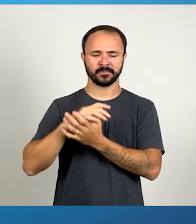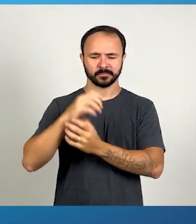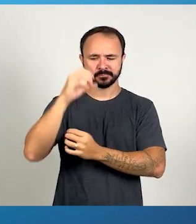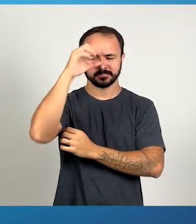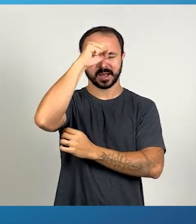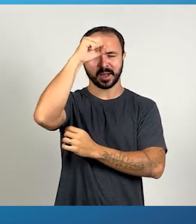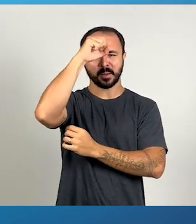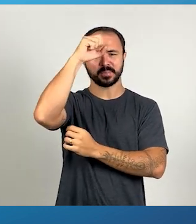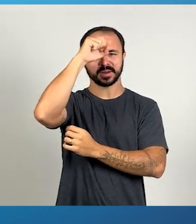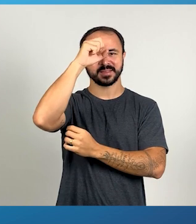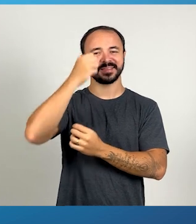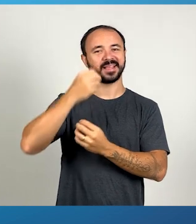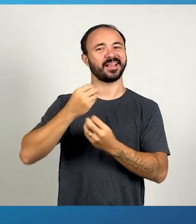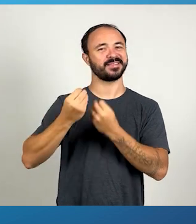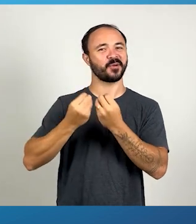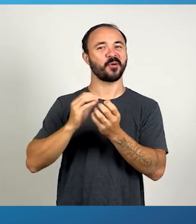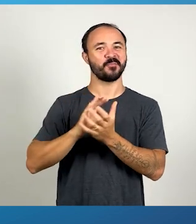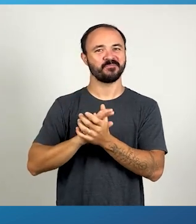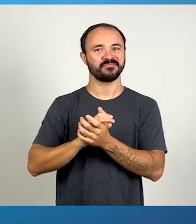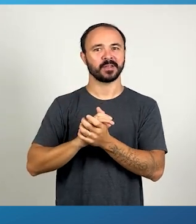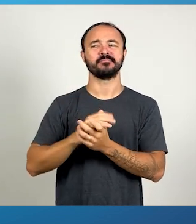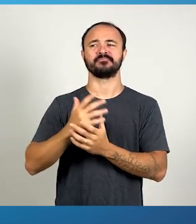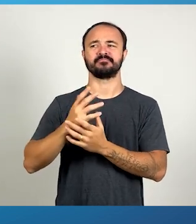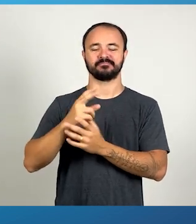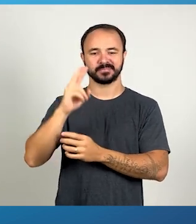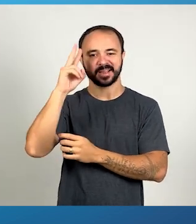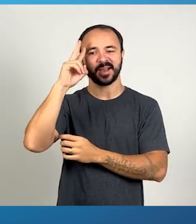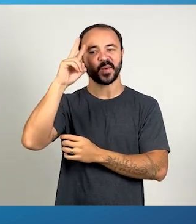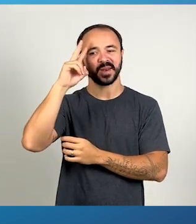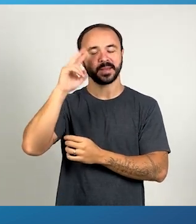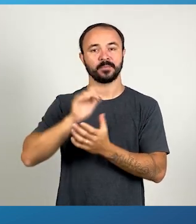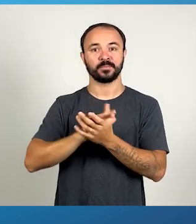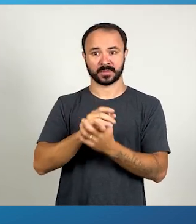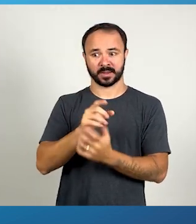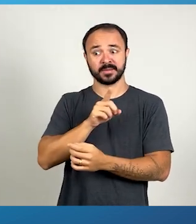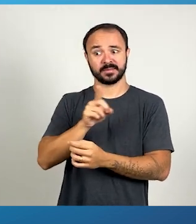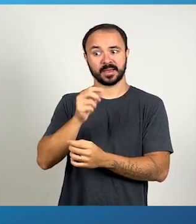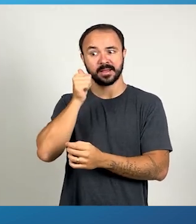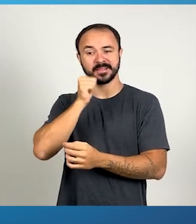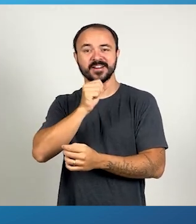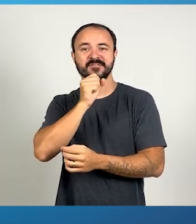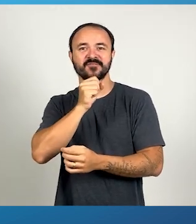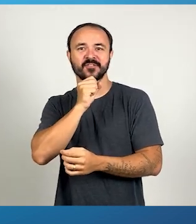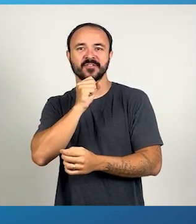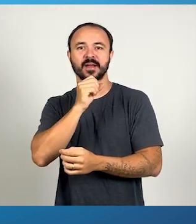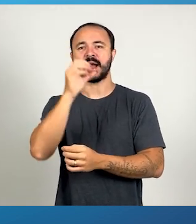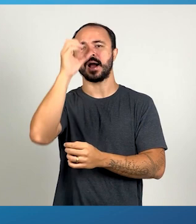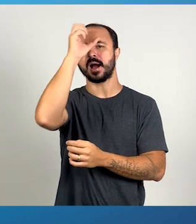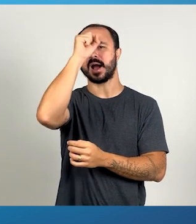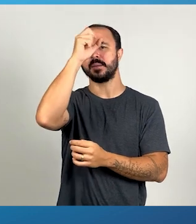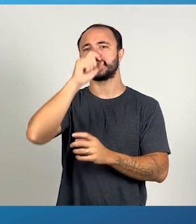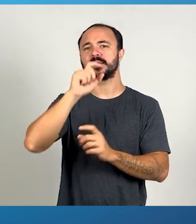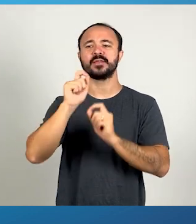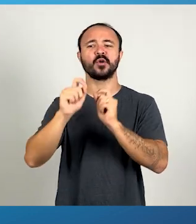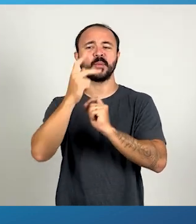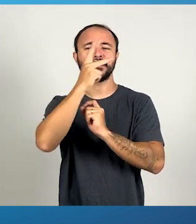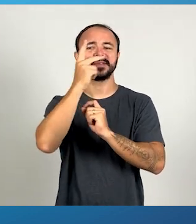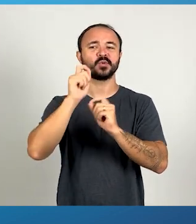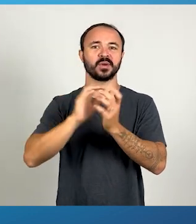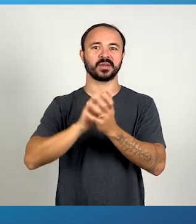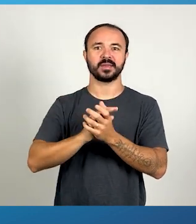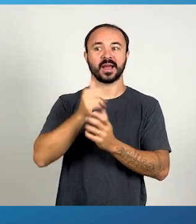aprendesse, né? Então isso marcou muito. Ela aprendeu com a mãe dela, minha tataravó. E durante a vida